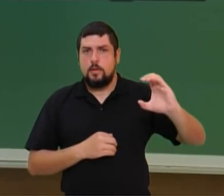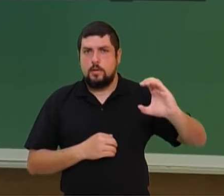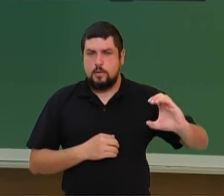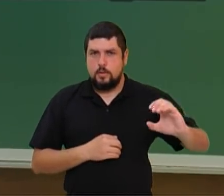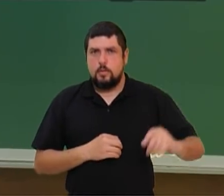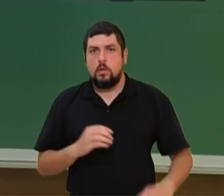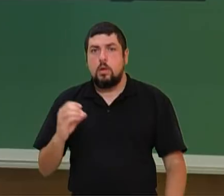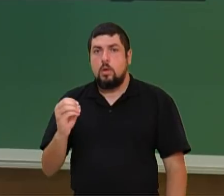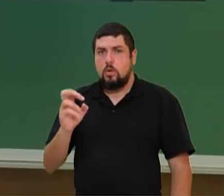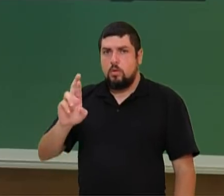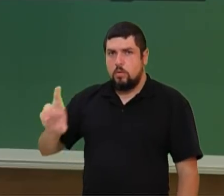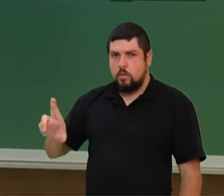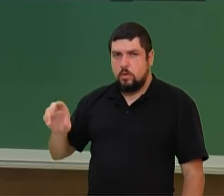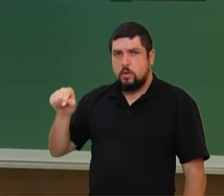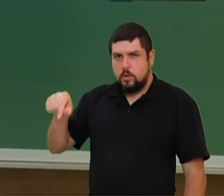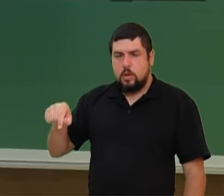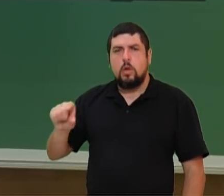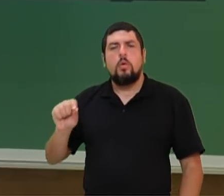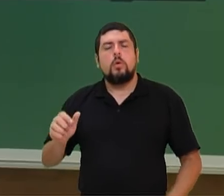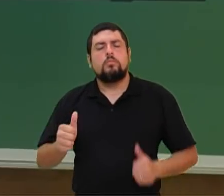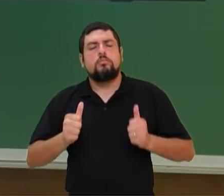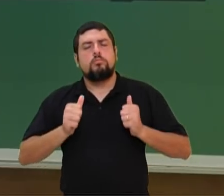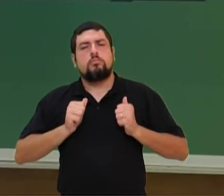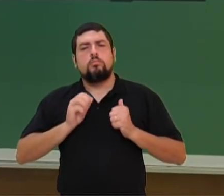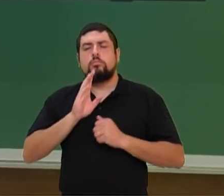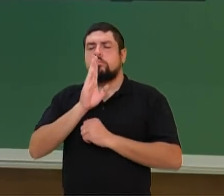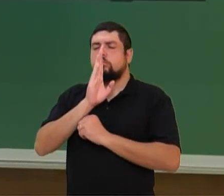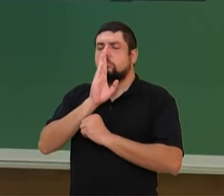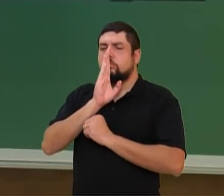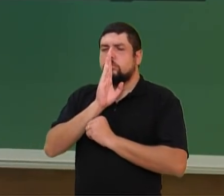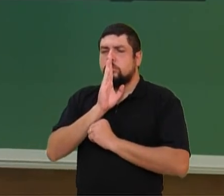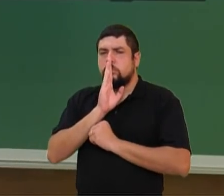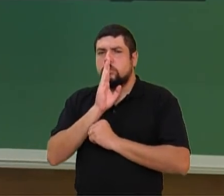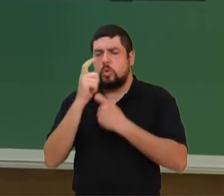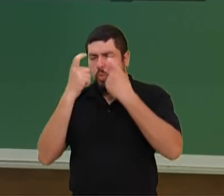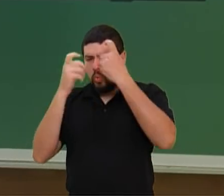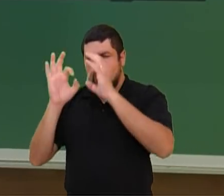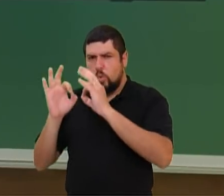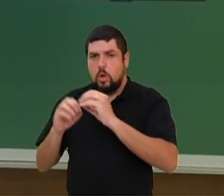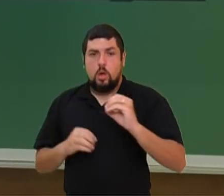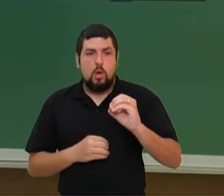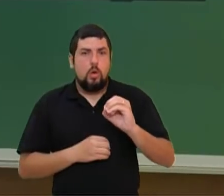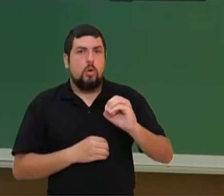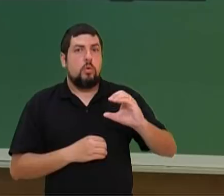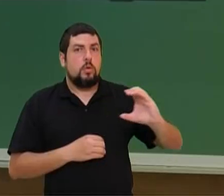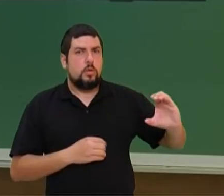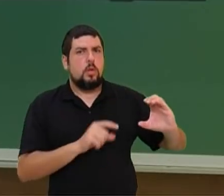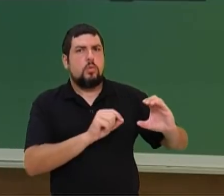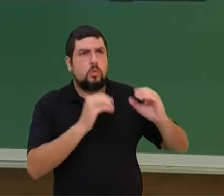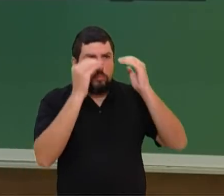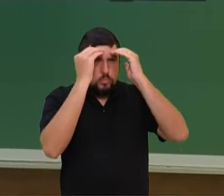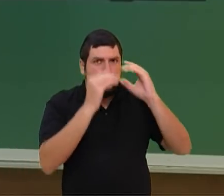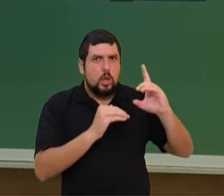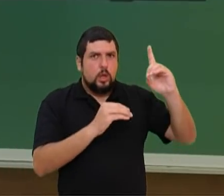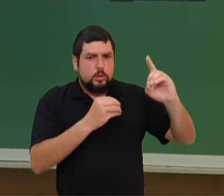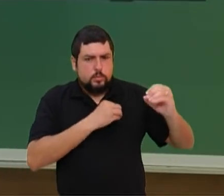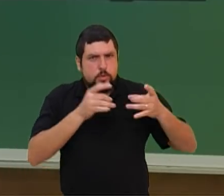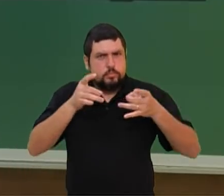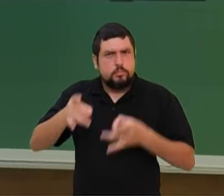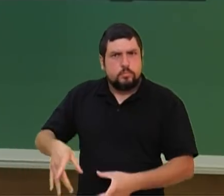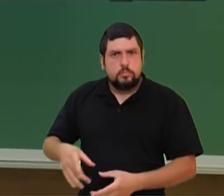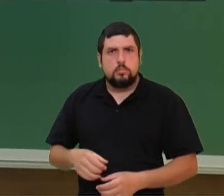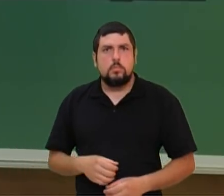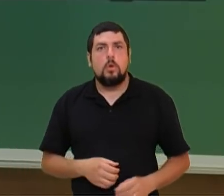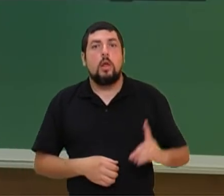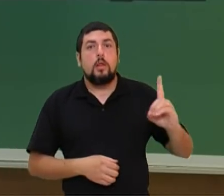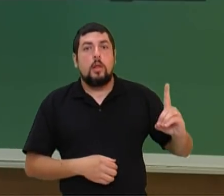No Oriente é a passividade e a fuga do mundo, enquanto no Ocidente é obedecer a Deus e abandonar o pecado? Ou